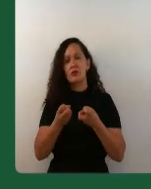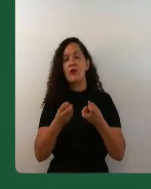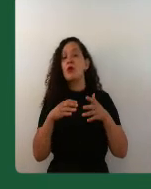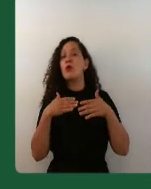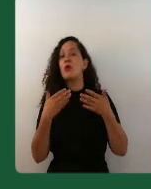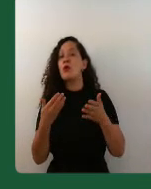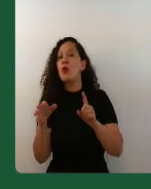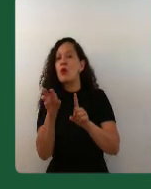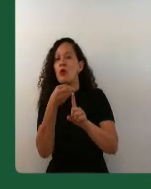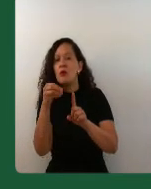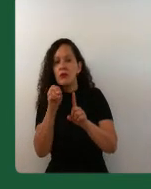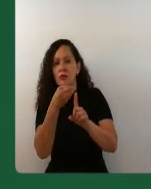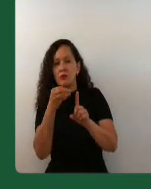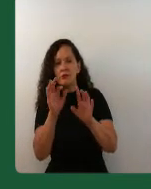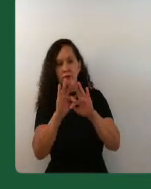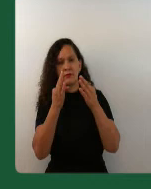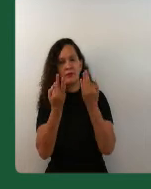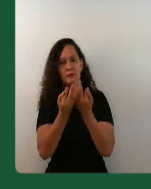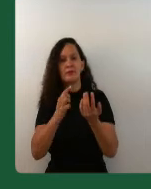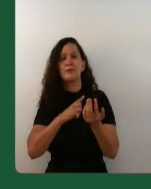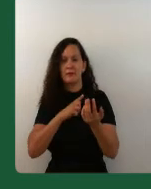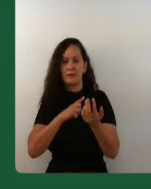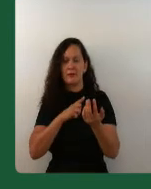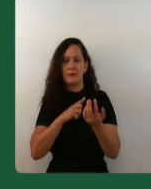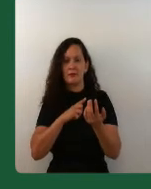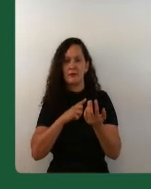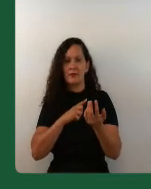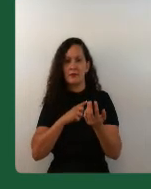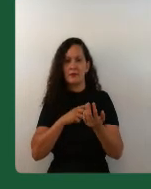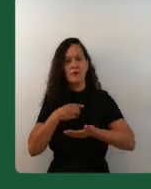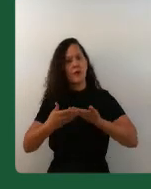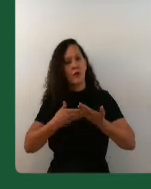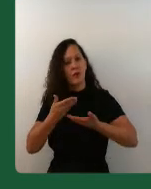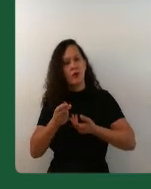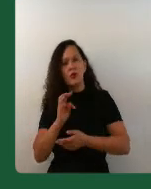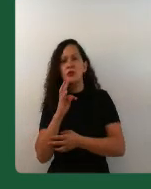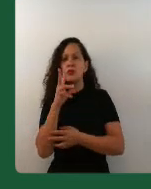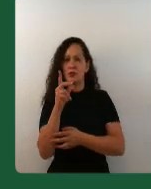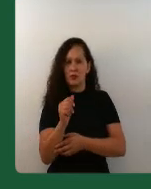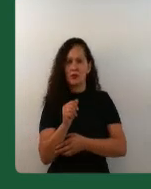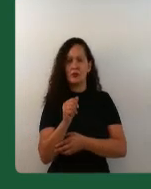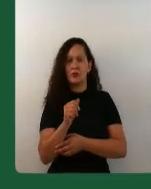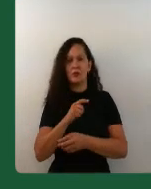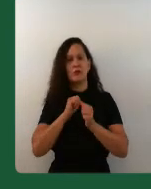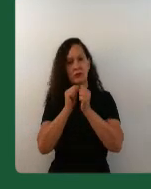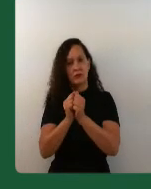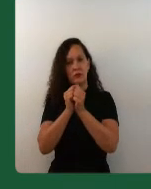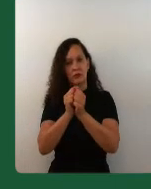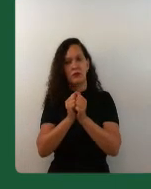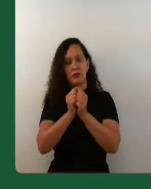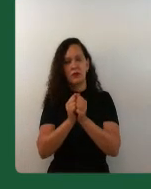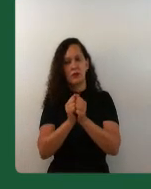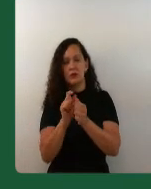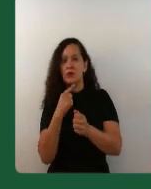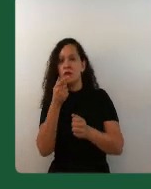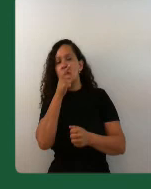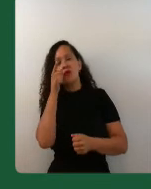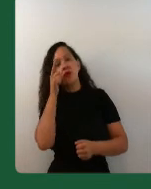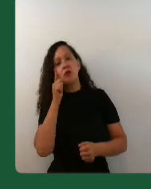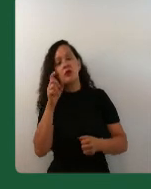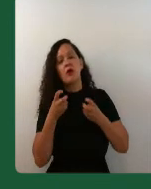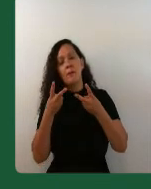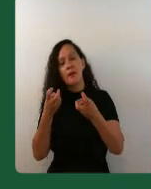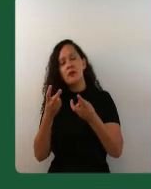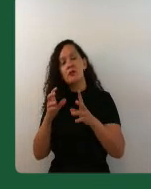é a vulnerabilidade que aquela família tem durante todo o tratamento e acompanhamento. A partir daí, a gente consegue